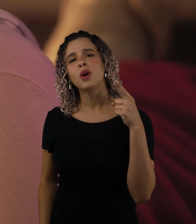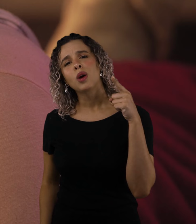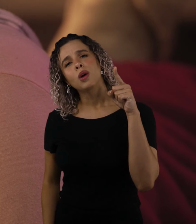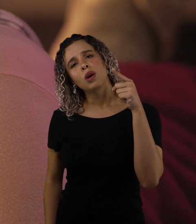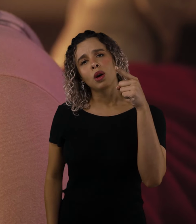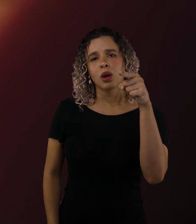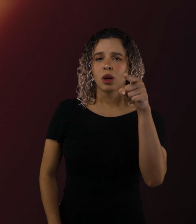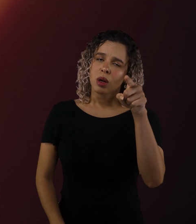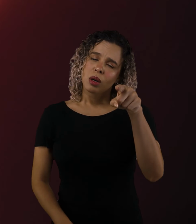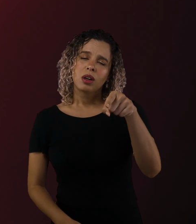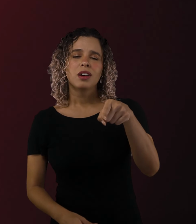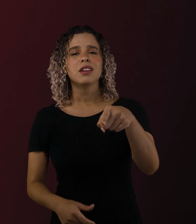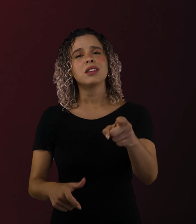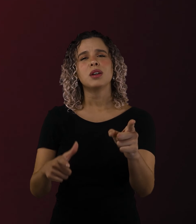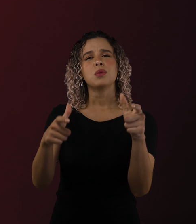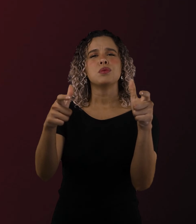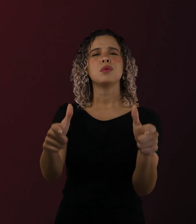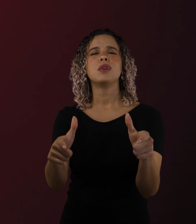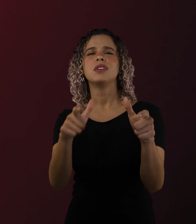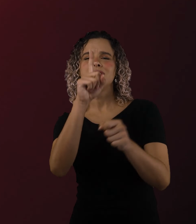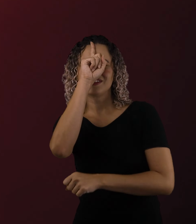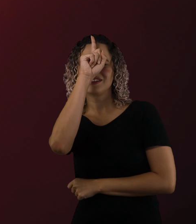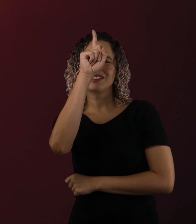going over Jordan.